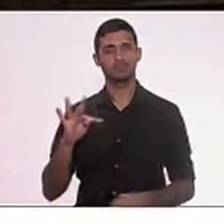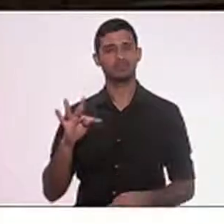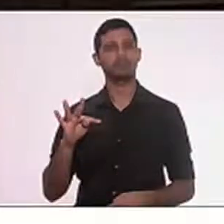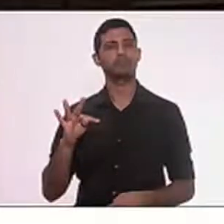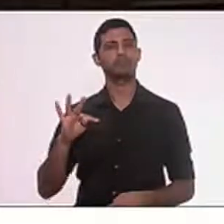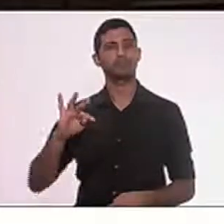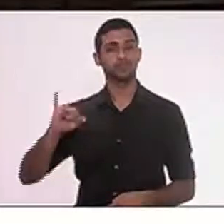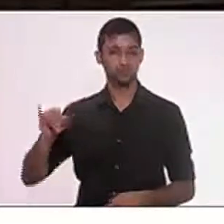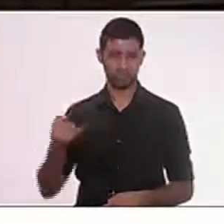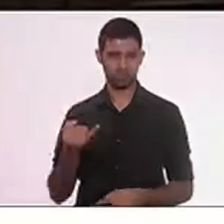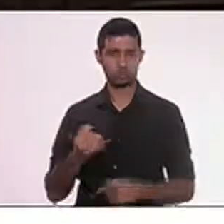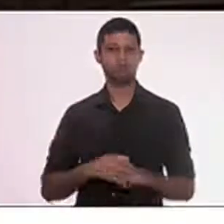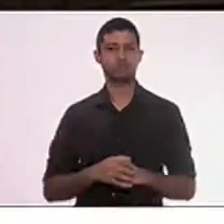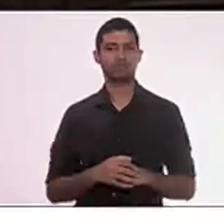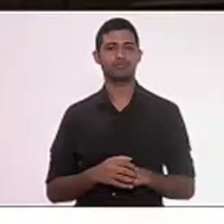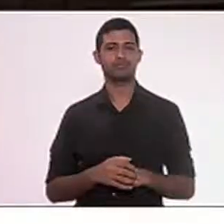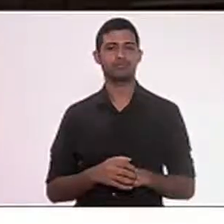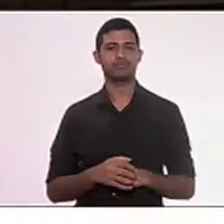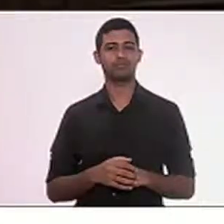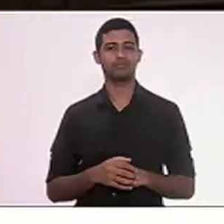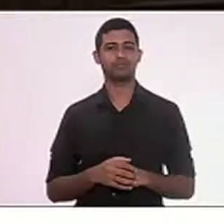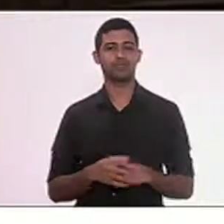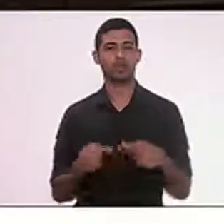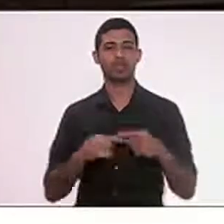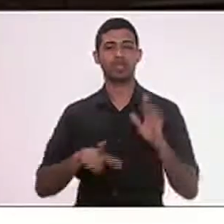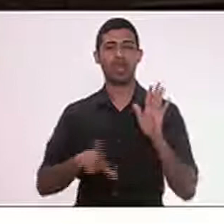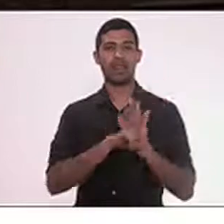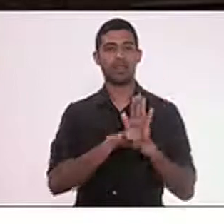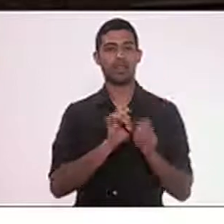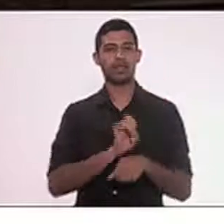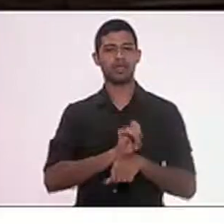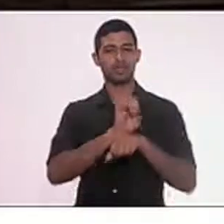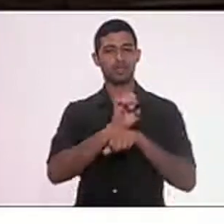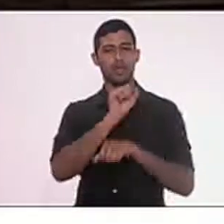em face da Lei Estadual